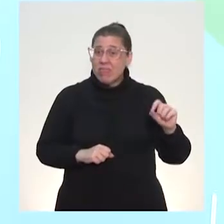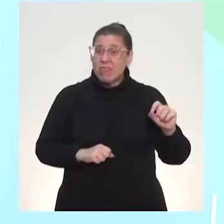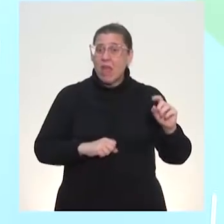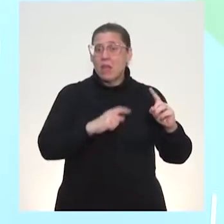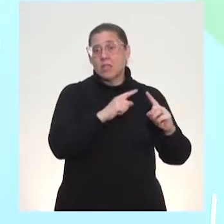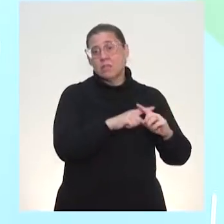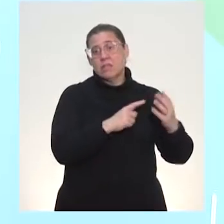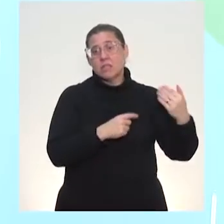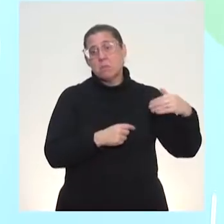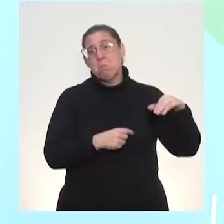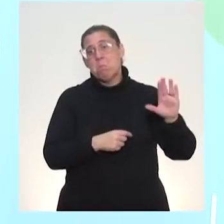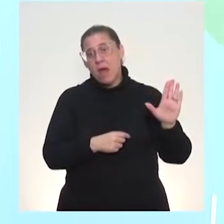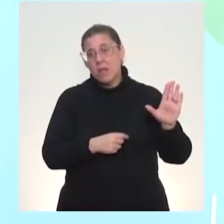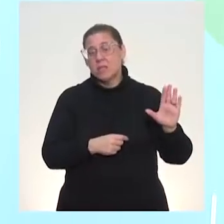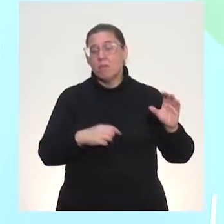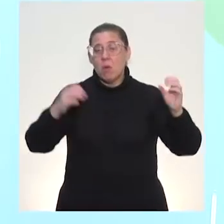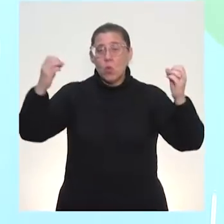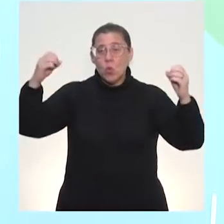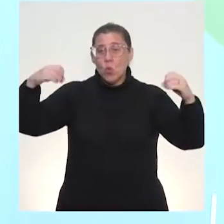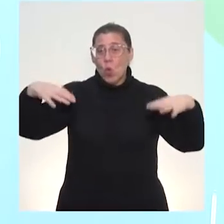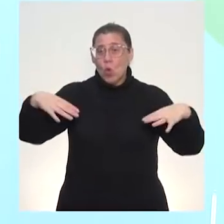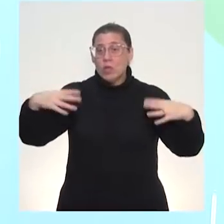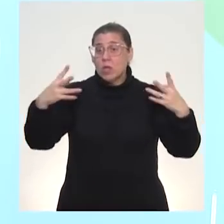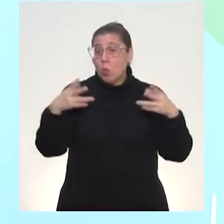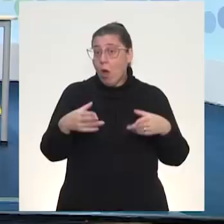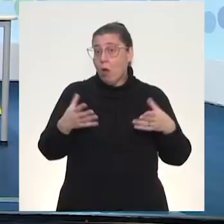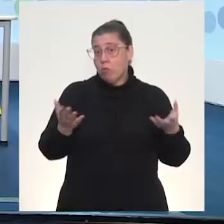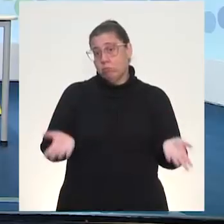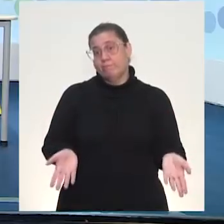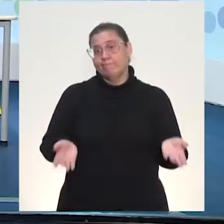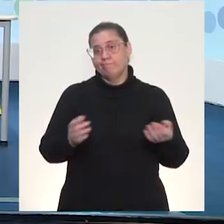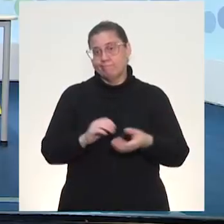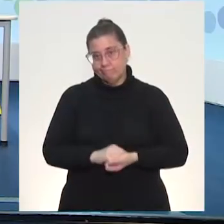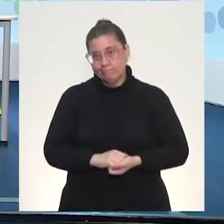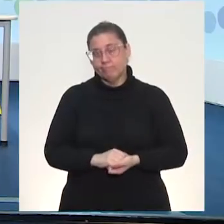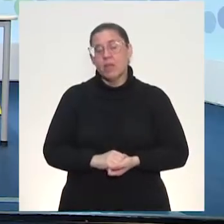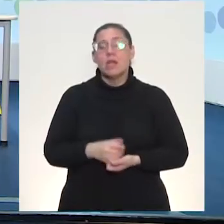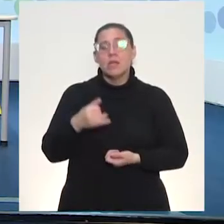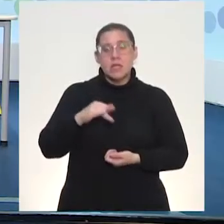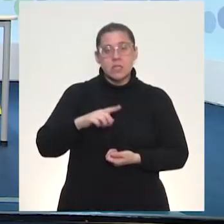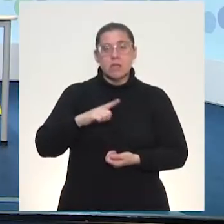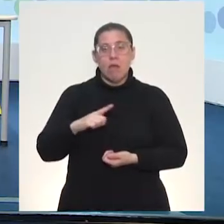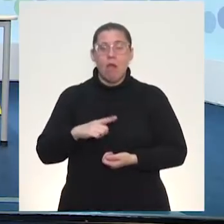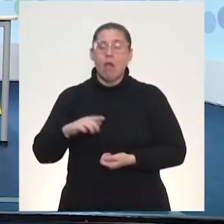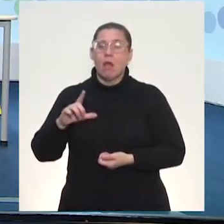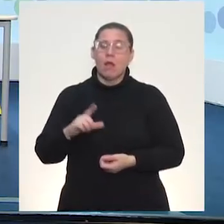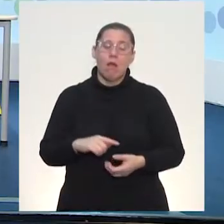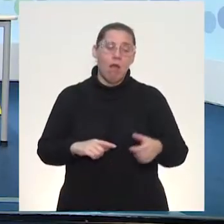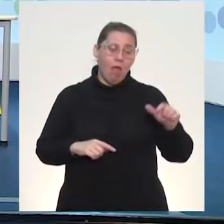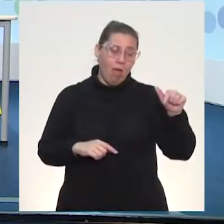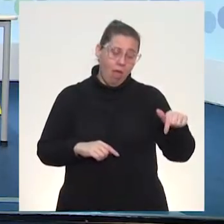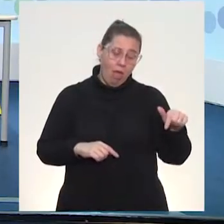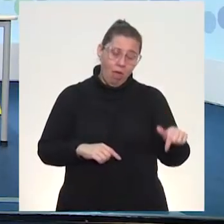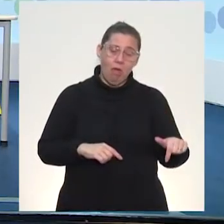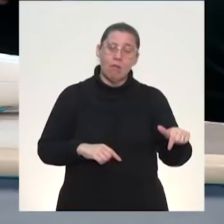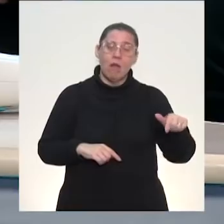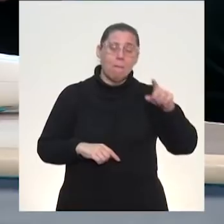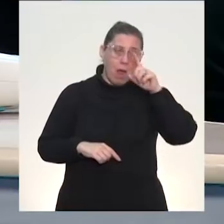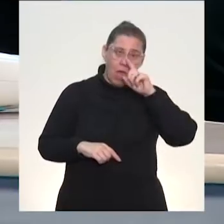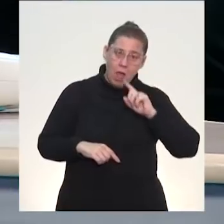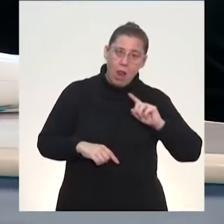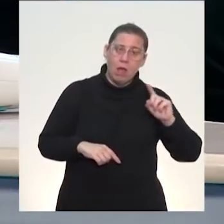iluminar próximo a mesma coisa, né? Então, se eu tenho essa fonte que gasta mais, que usa mais